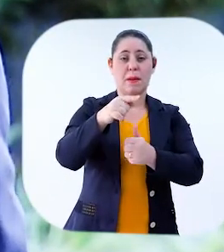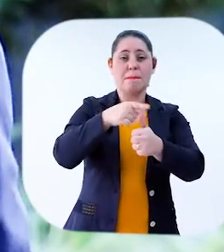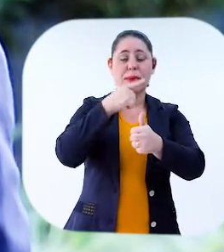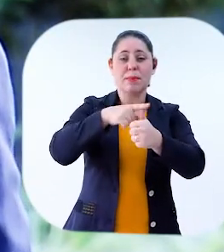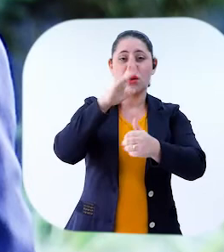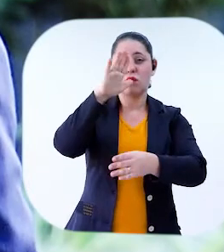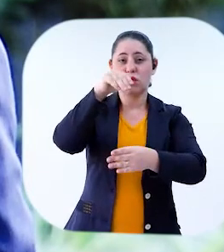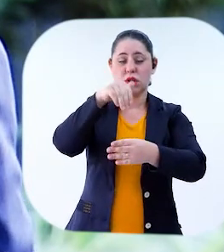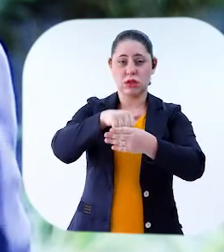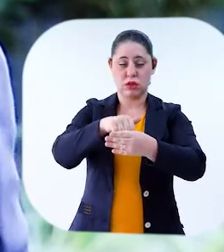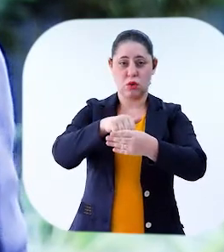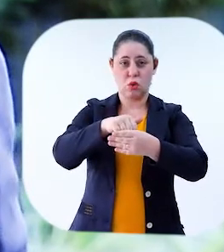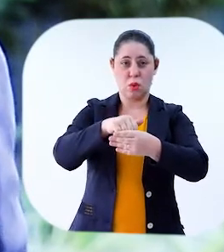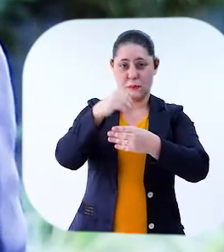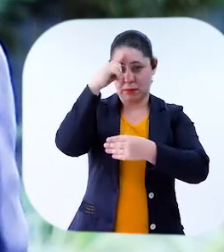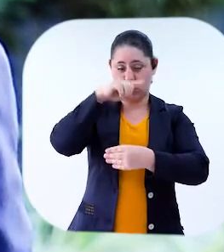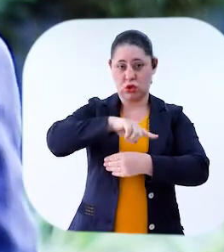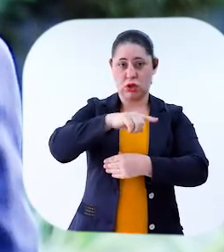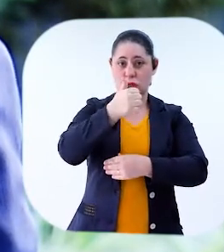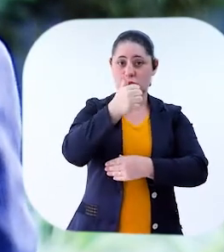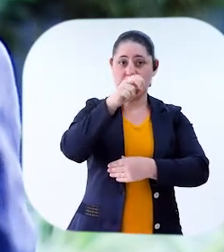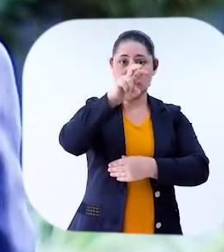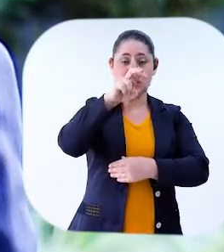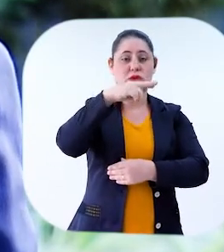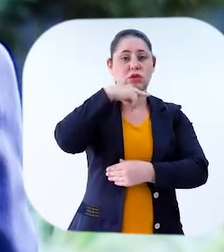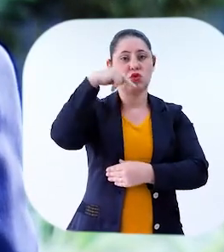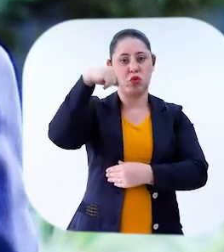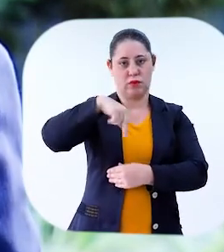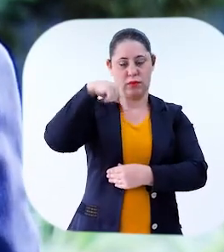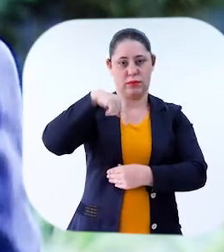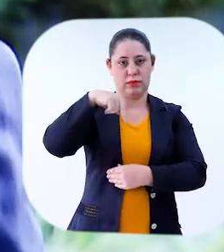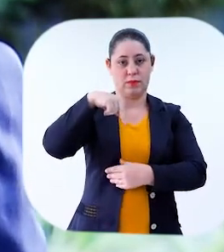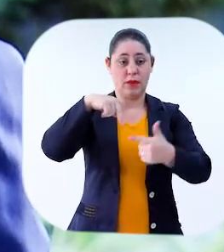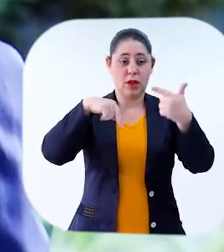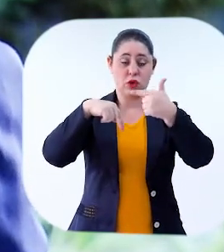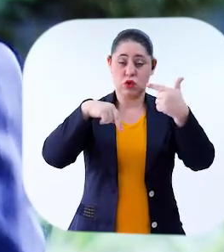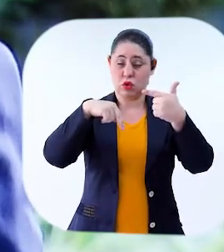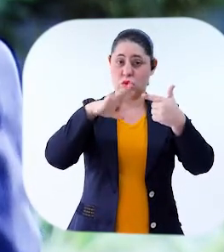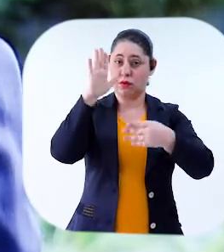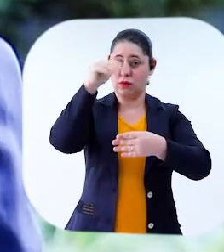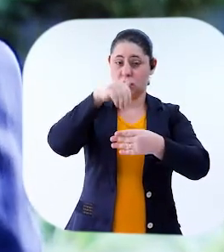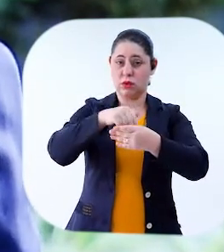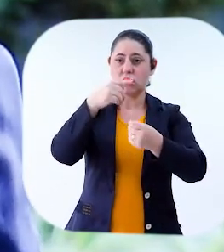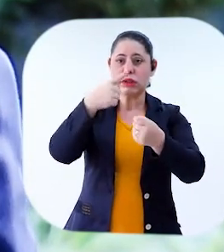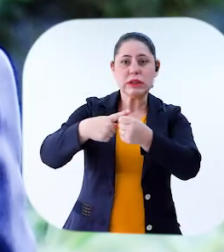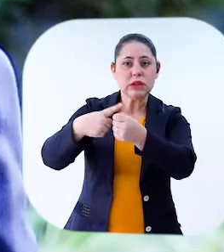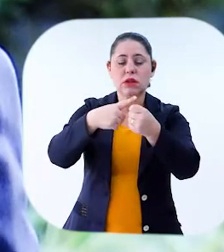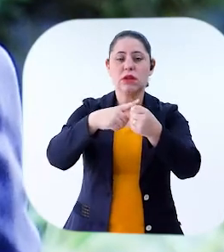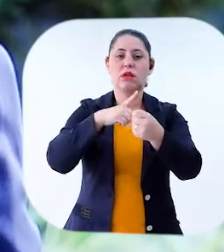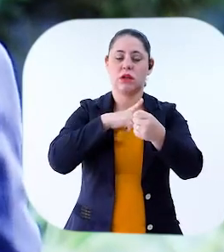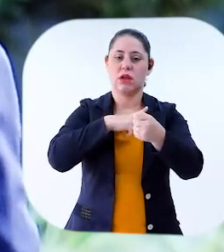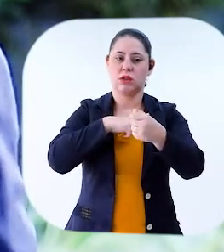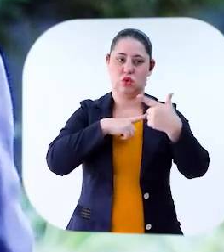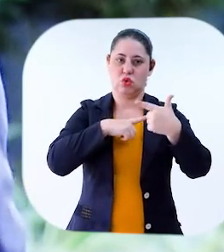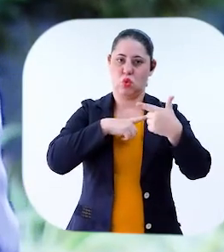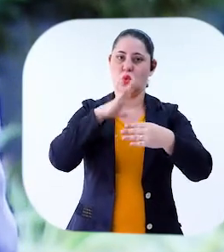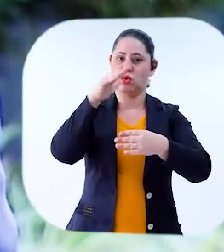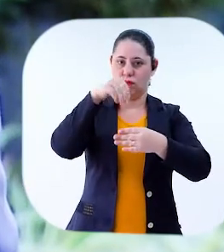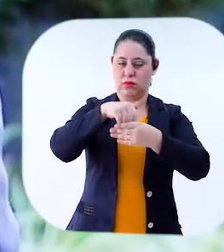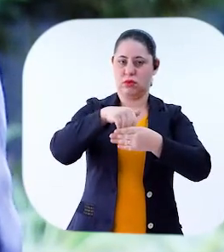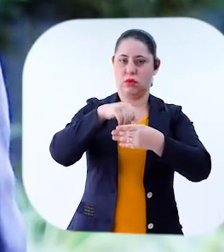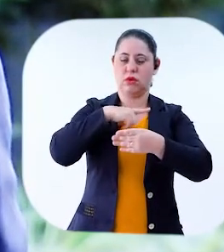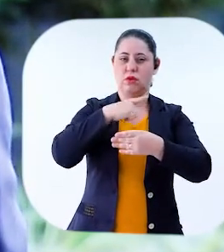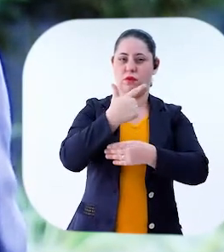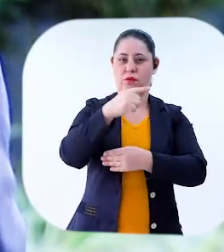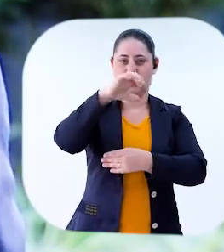turno será realizado em 15 de novembro. E o segundo turno, nas cidades onde houver segundo turno,